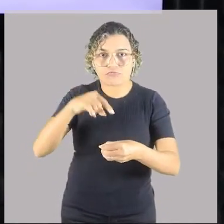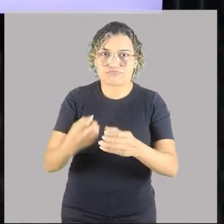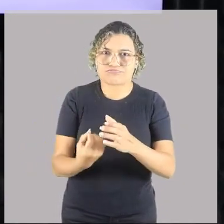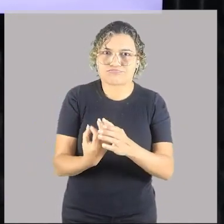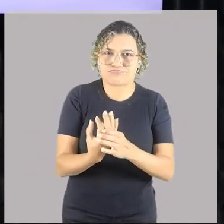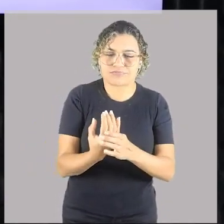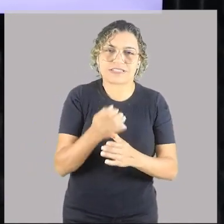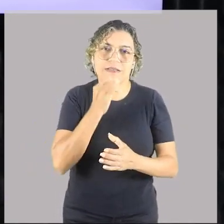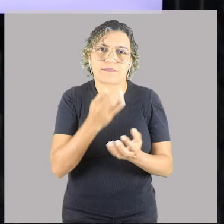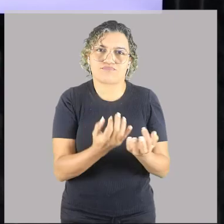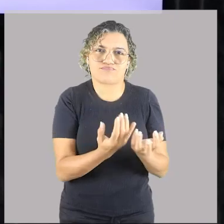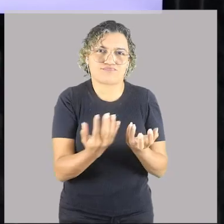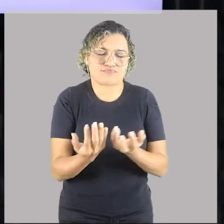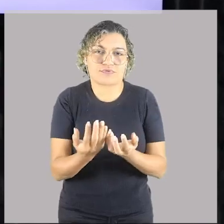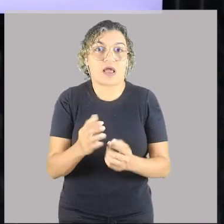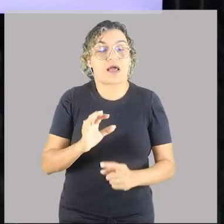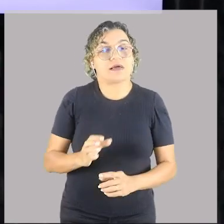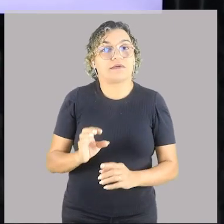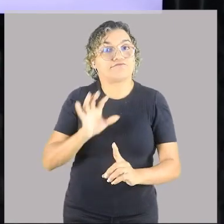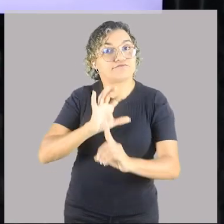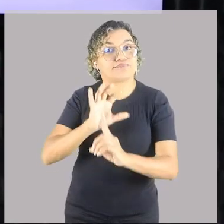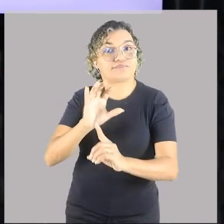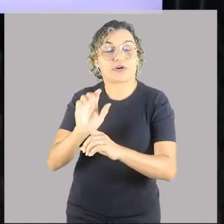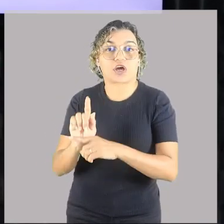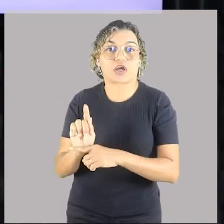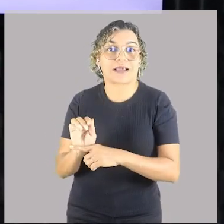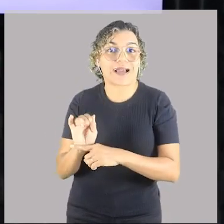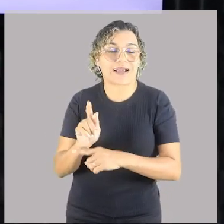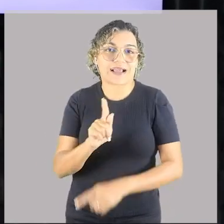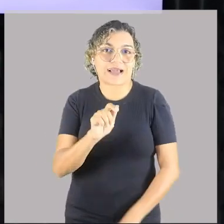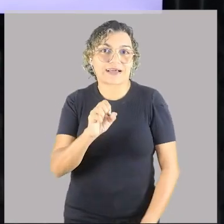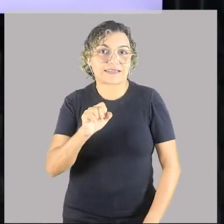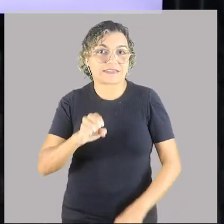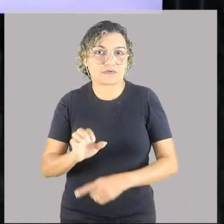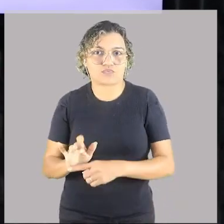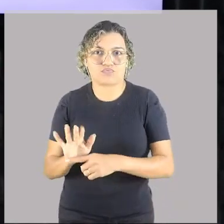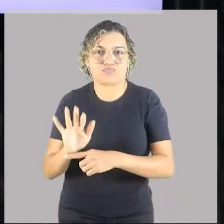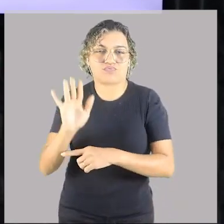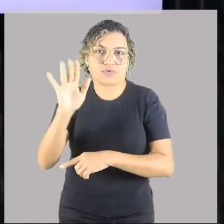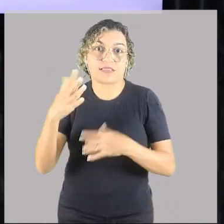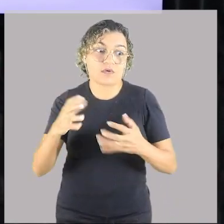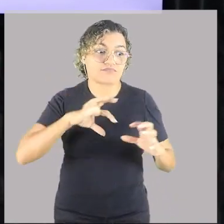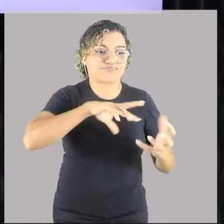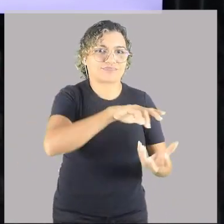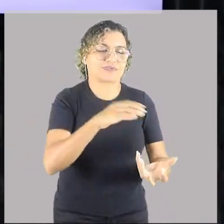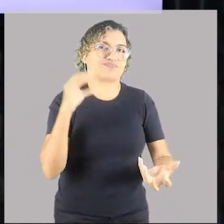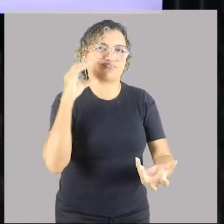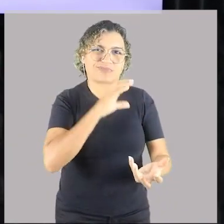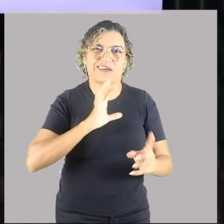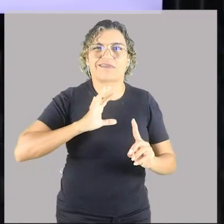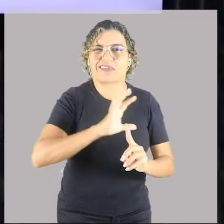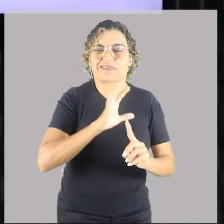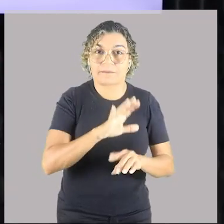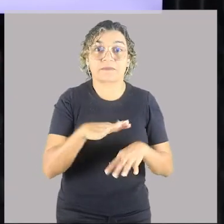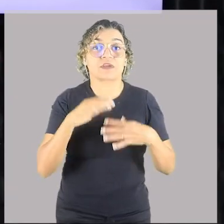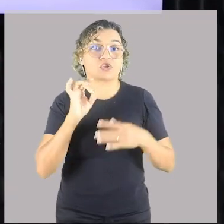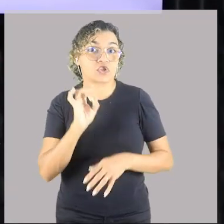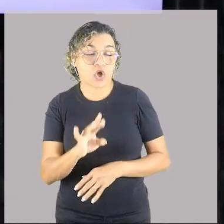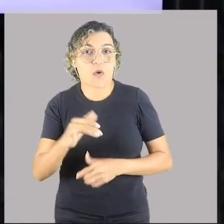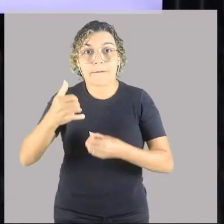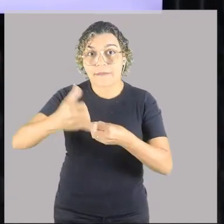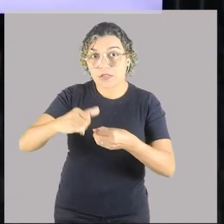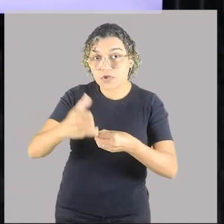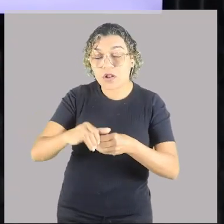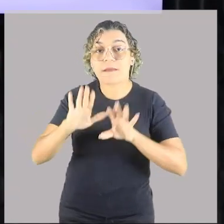petróleo vai acabar liberando gases que contribuem para aquecimento e para efeito estufa. não só a questão